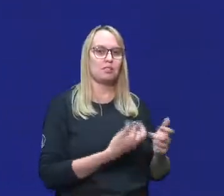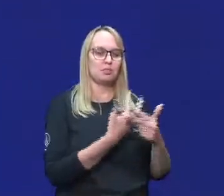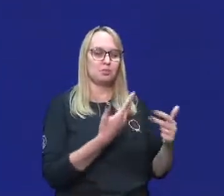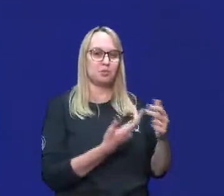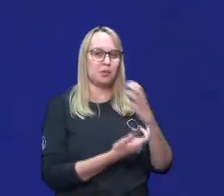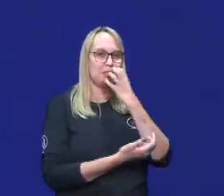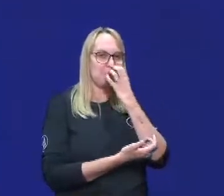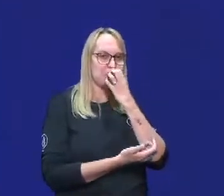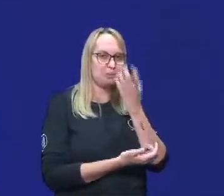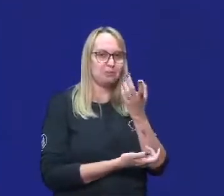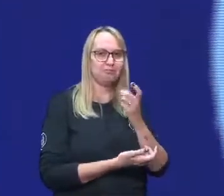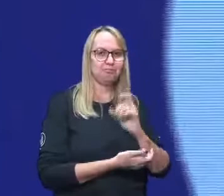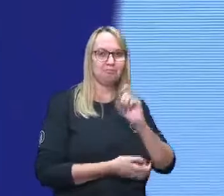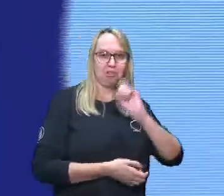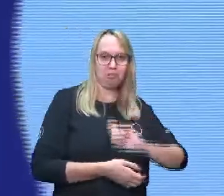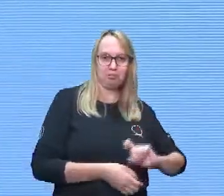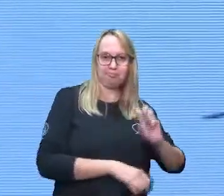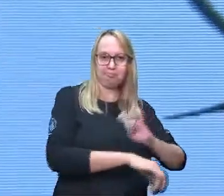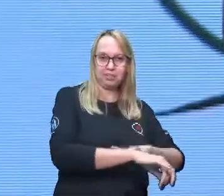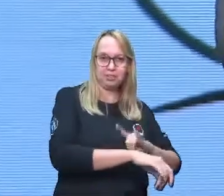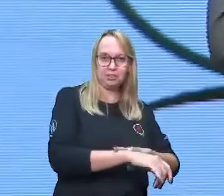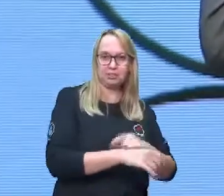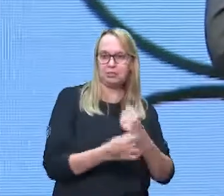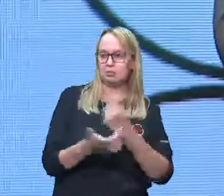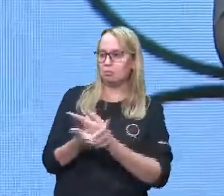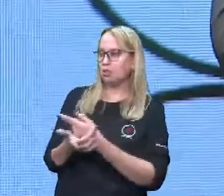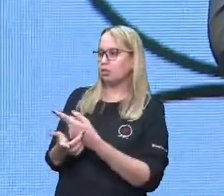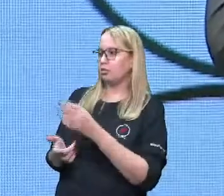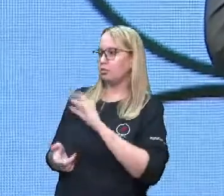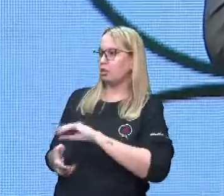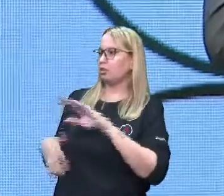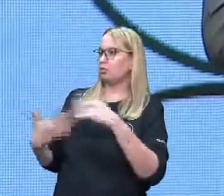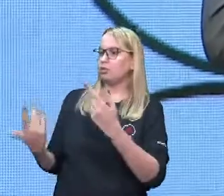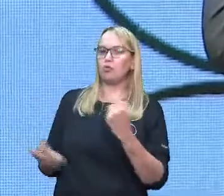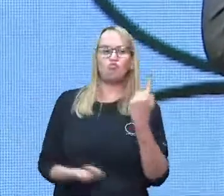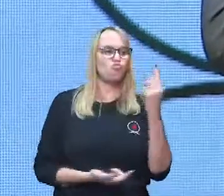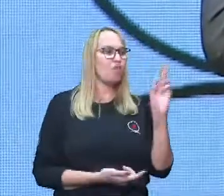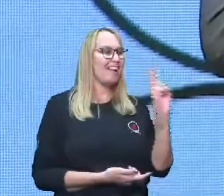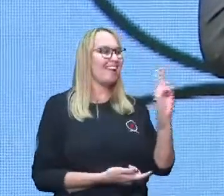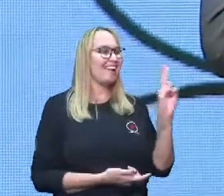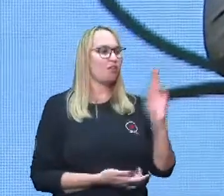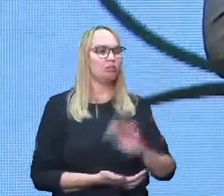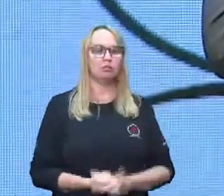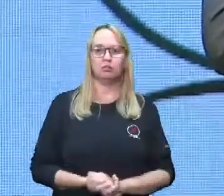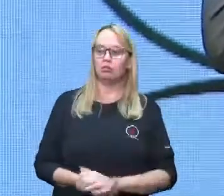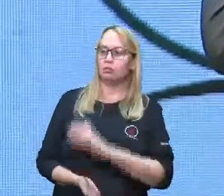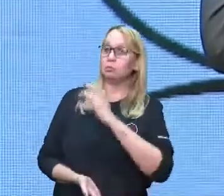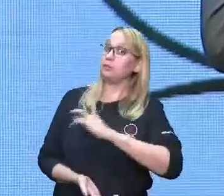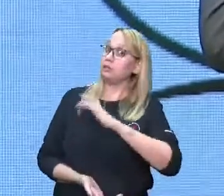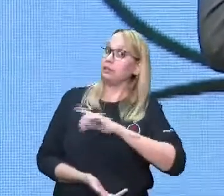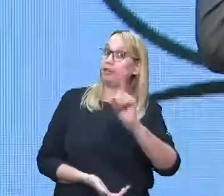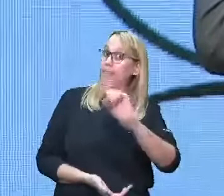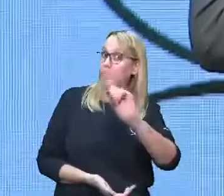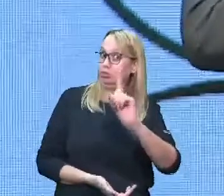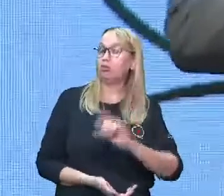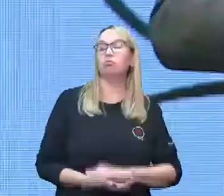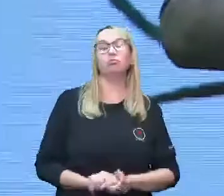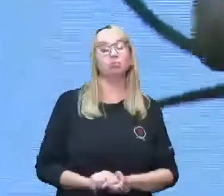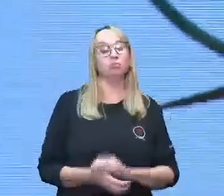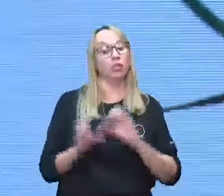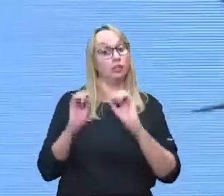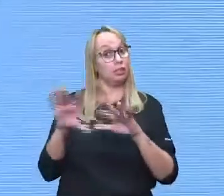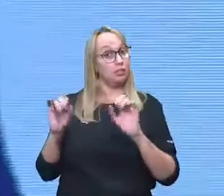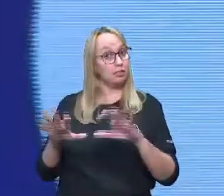E quanto o senhor vai me pagar? 1 real por semana. Não me chama de miserável, isso é ensino. E